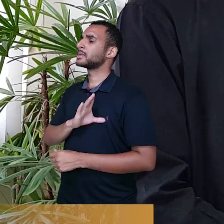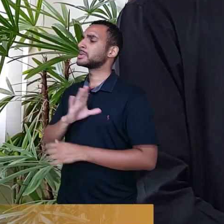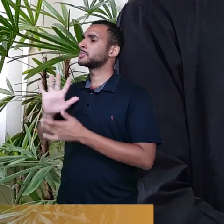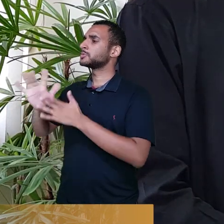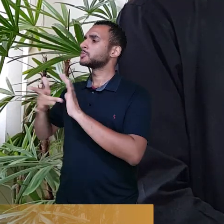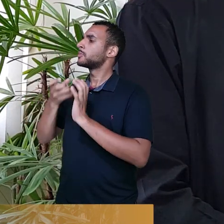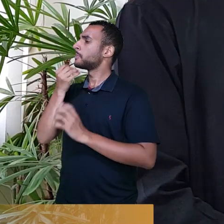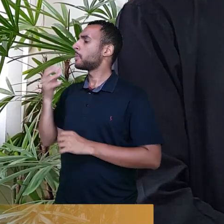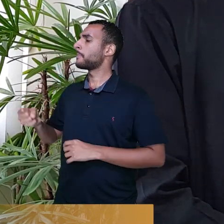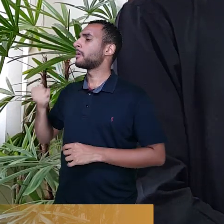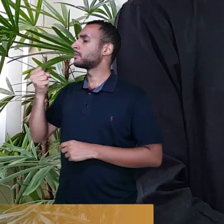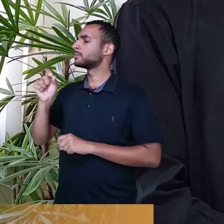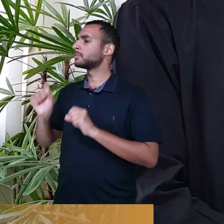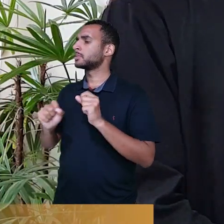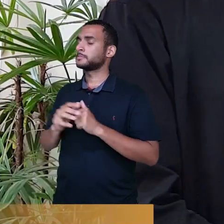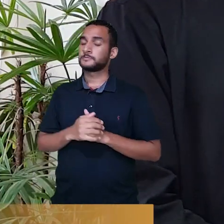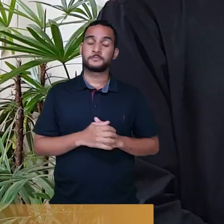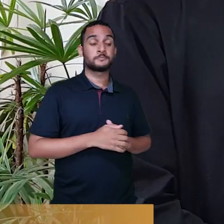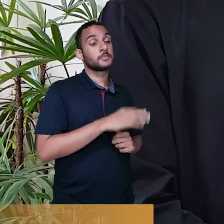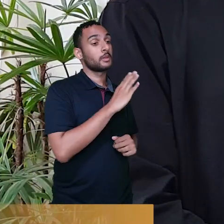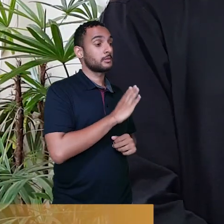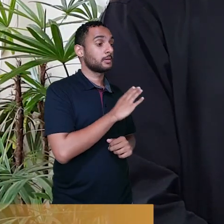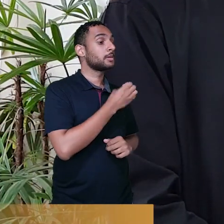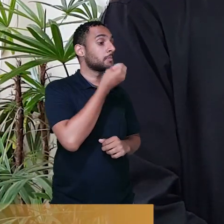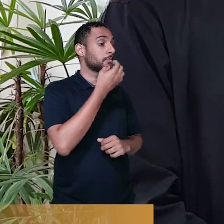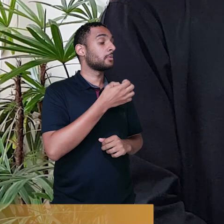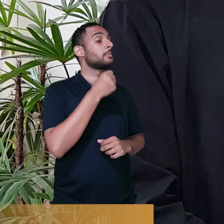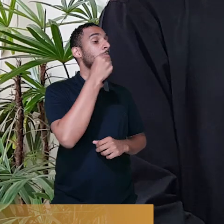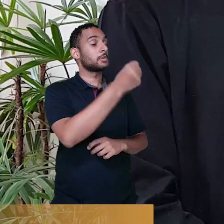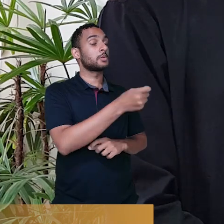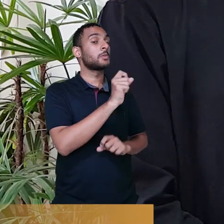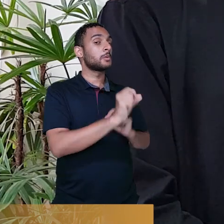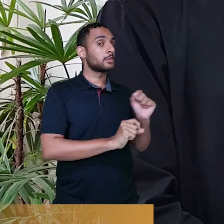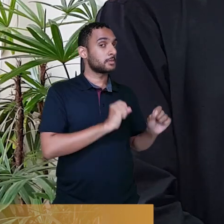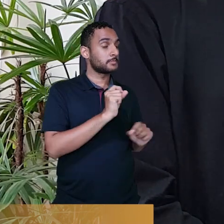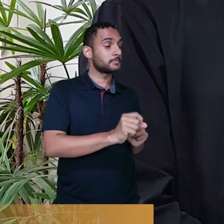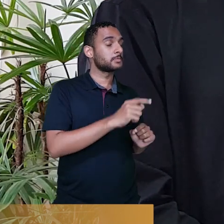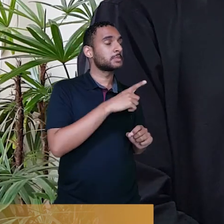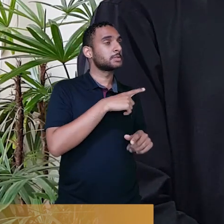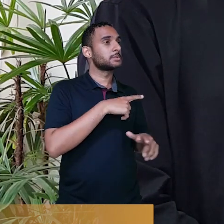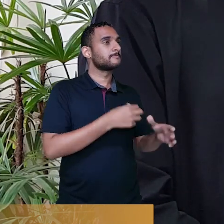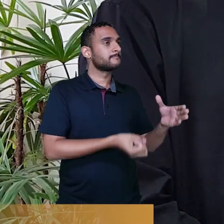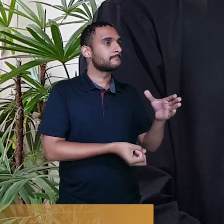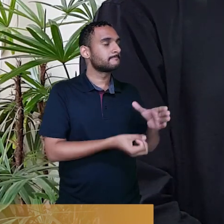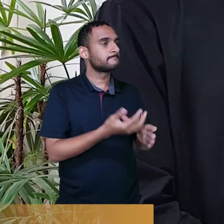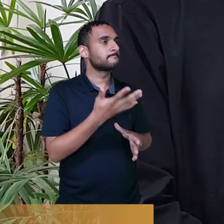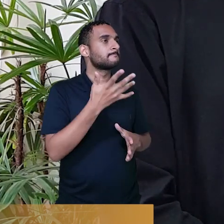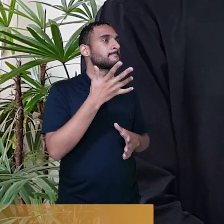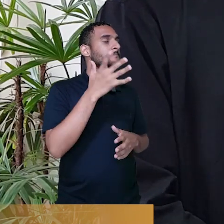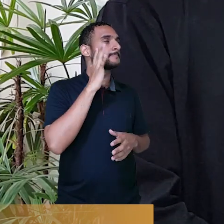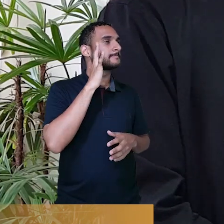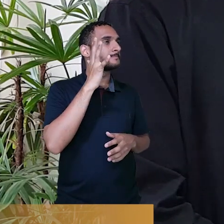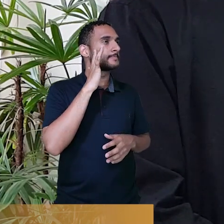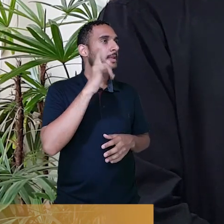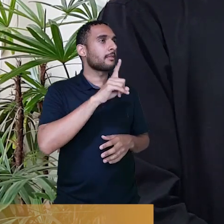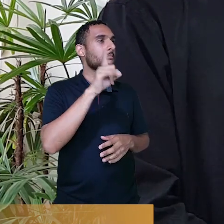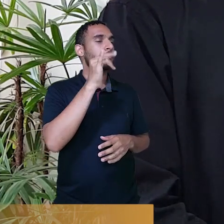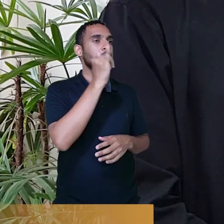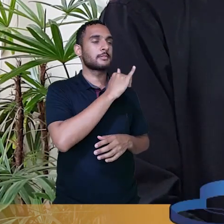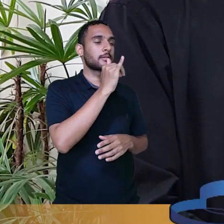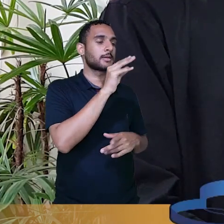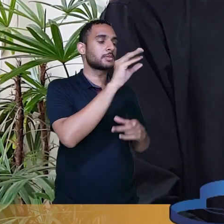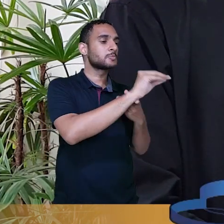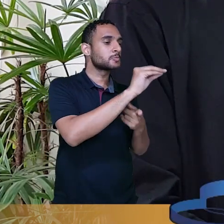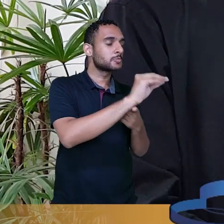da catequese jesus bom pastor bom a catequese bom pastor ela ela nasce com inspiração na itália